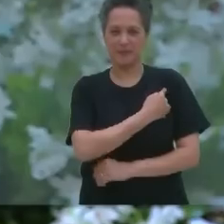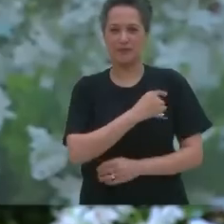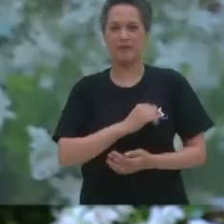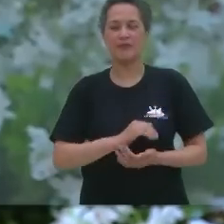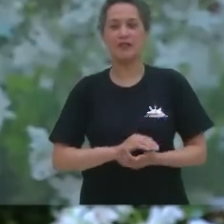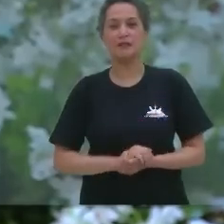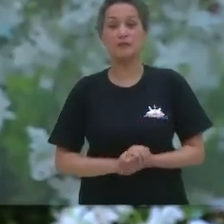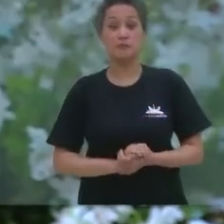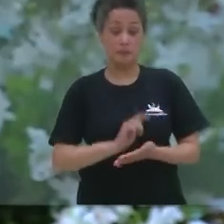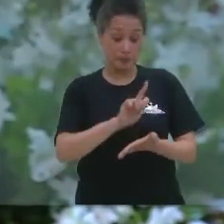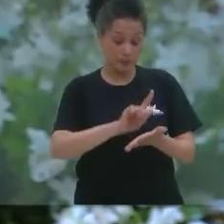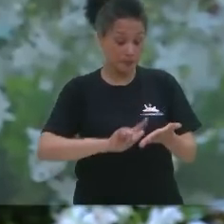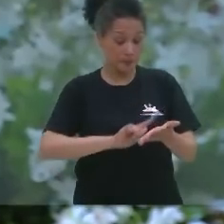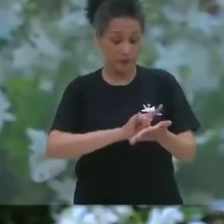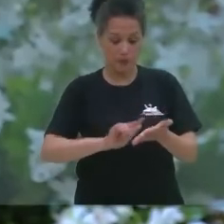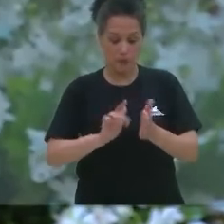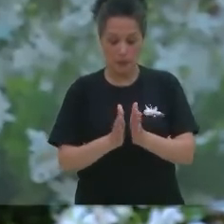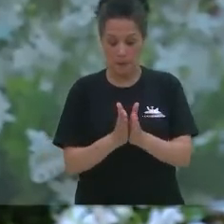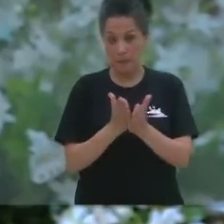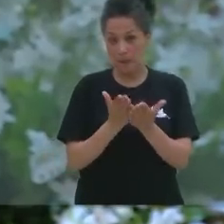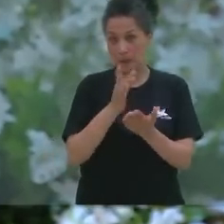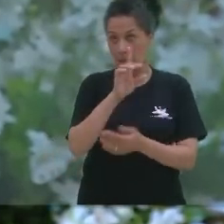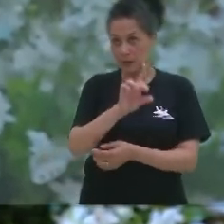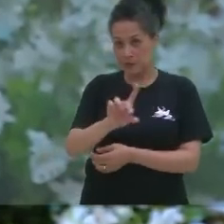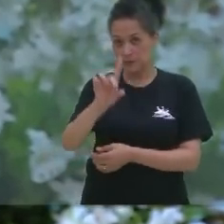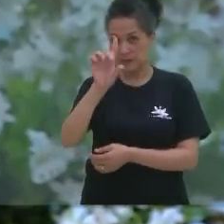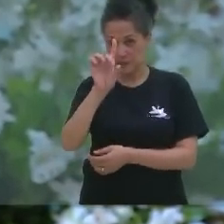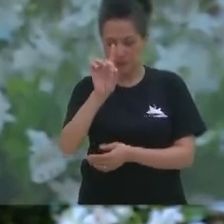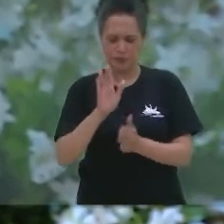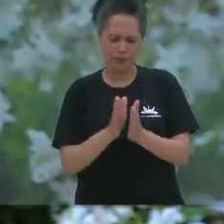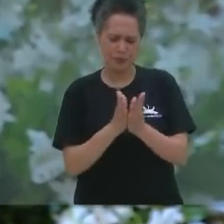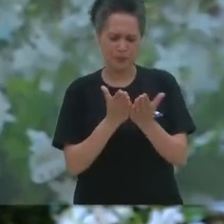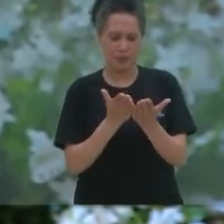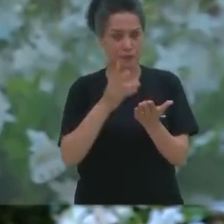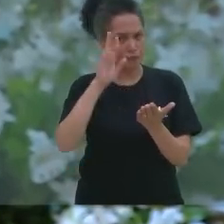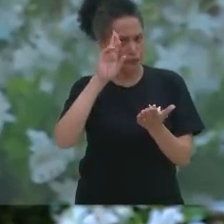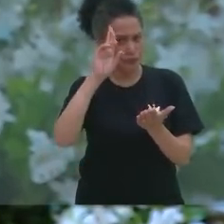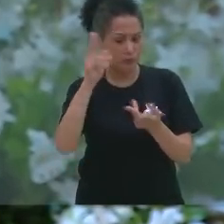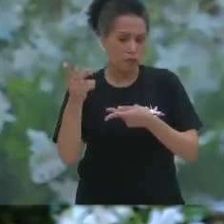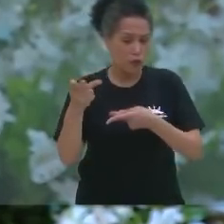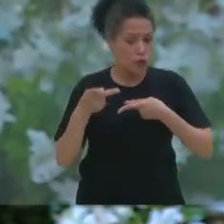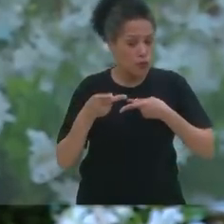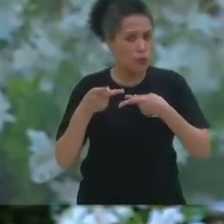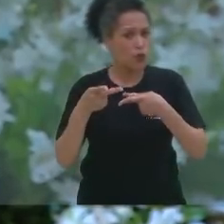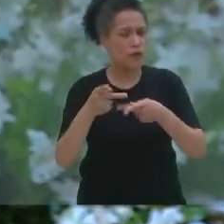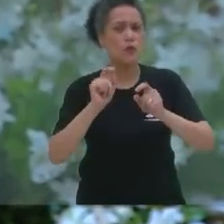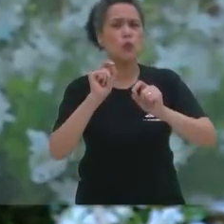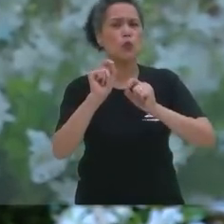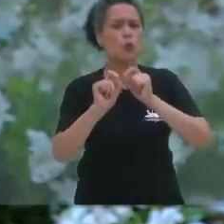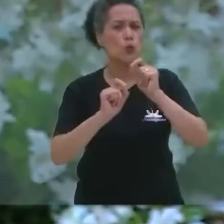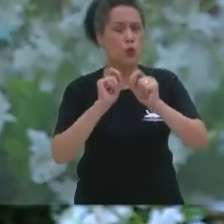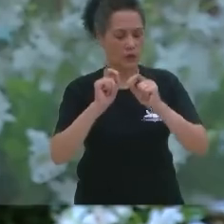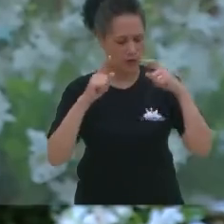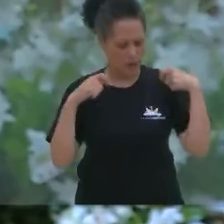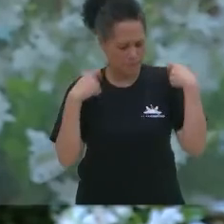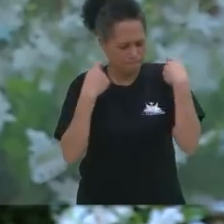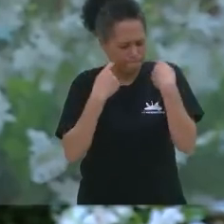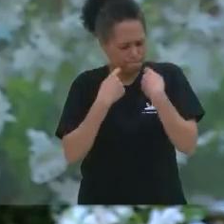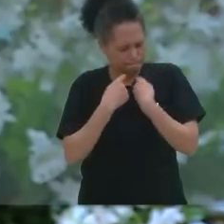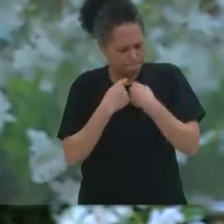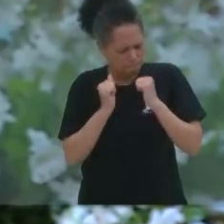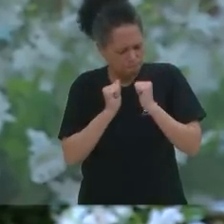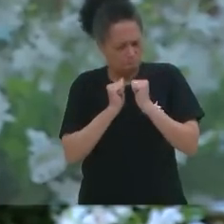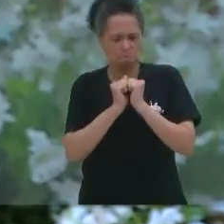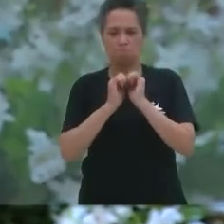lar. Liturgia da Palavra. Palavra do Senhor, que nos convidam a nos revestirmos de Cristo e